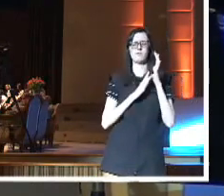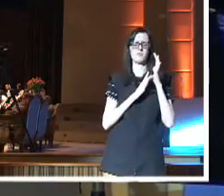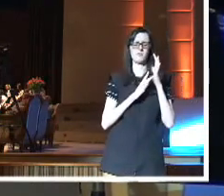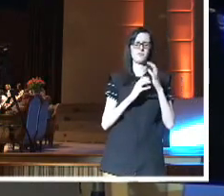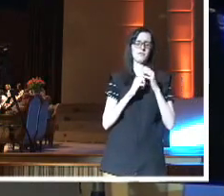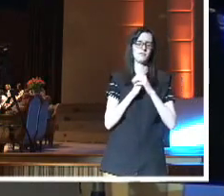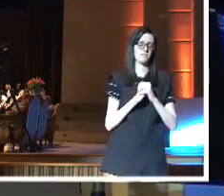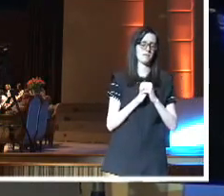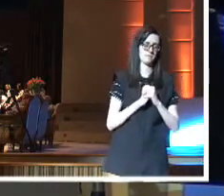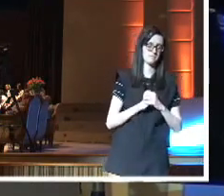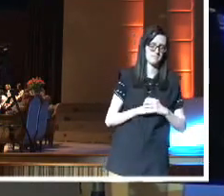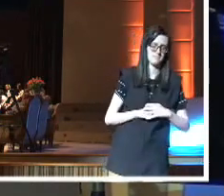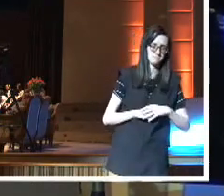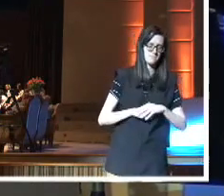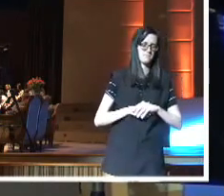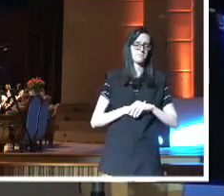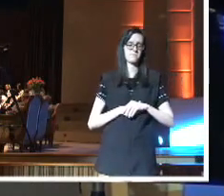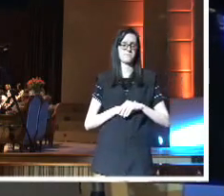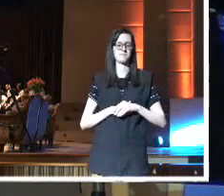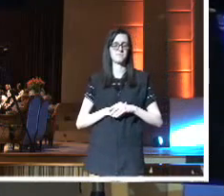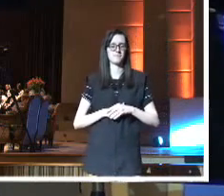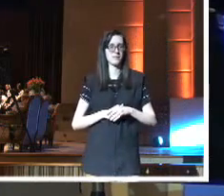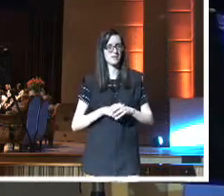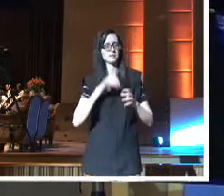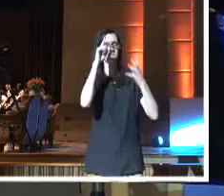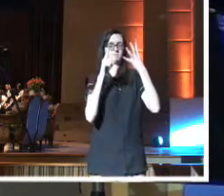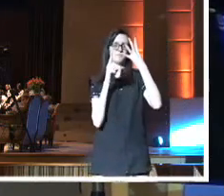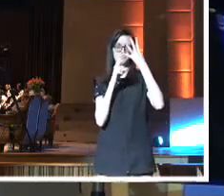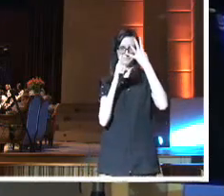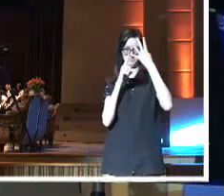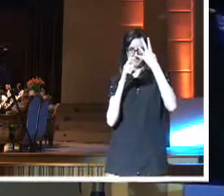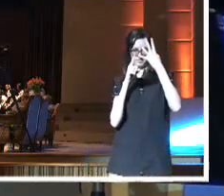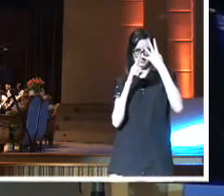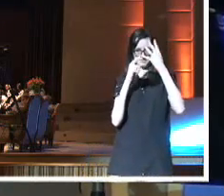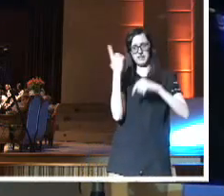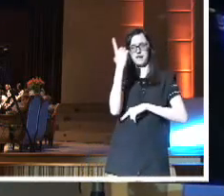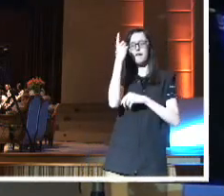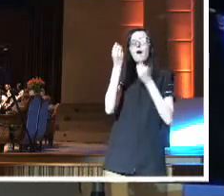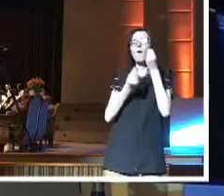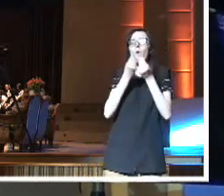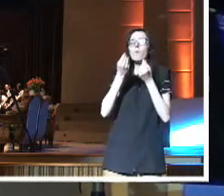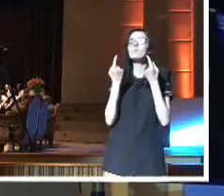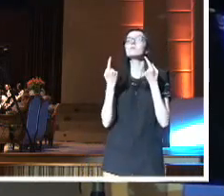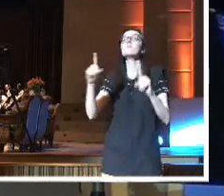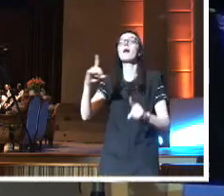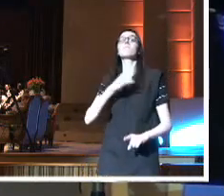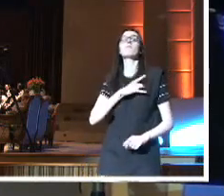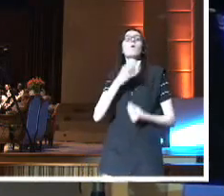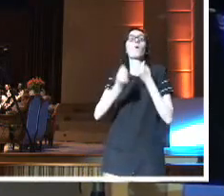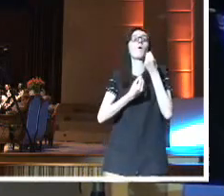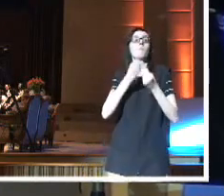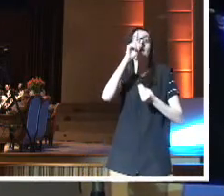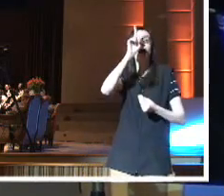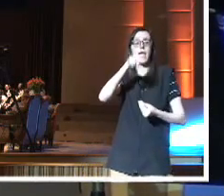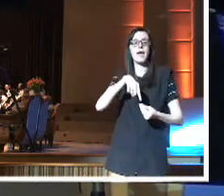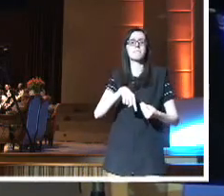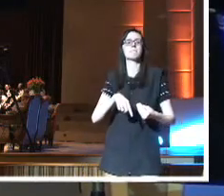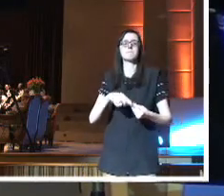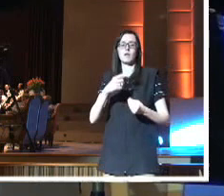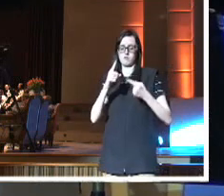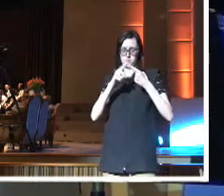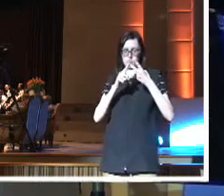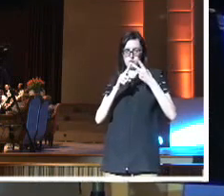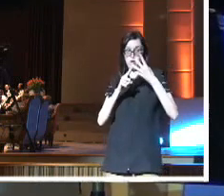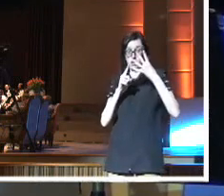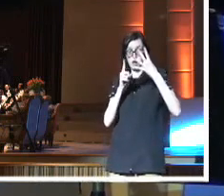Amém. Essa quarta atitude de Davi para lidar com o medo foi reafirmar a sua